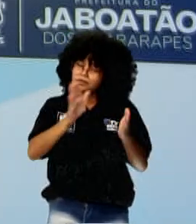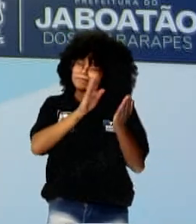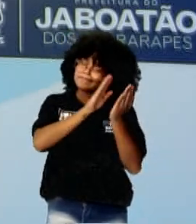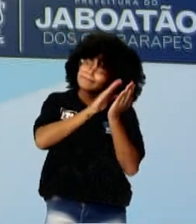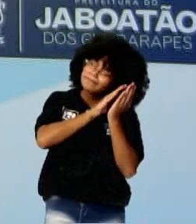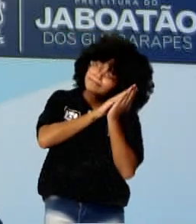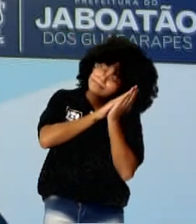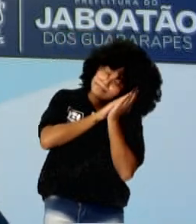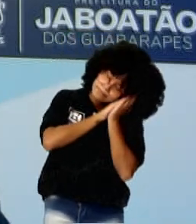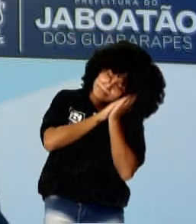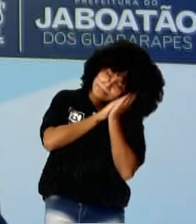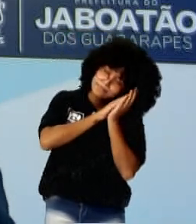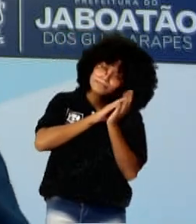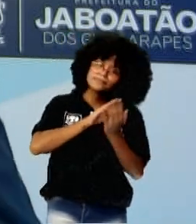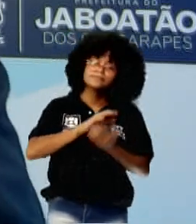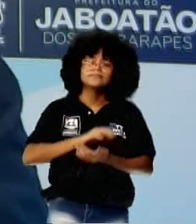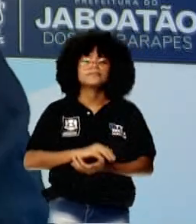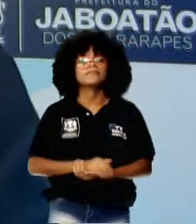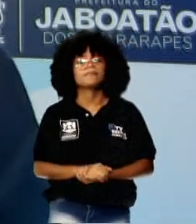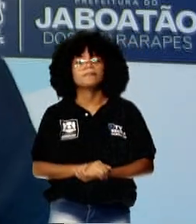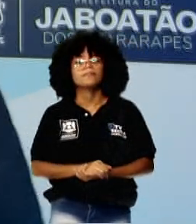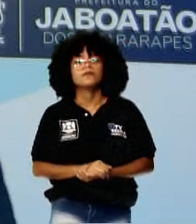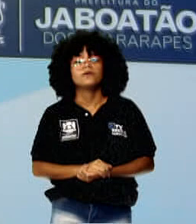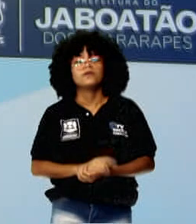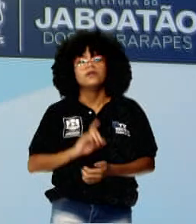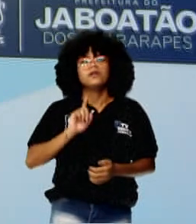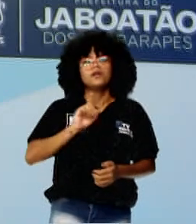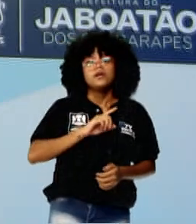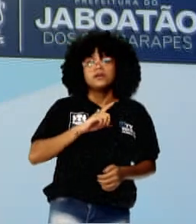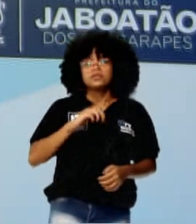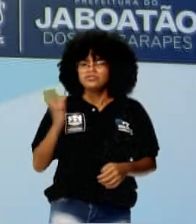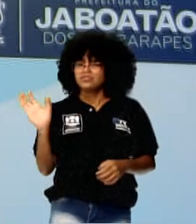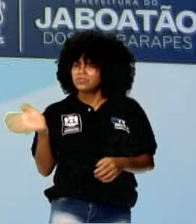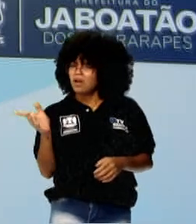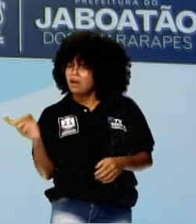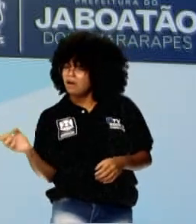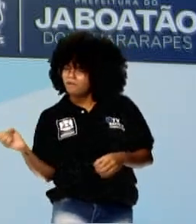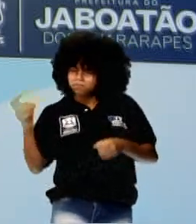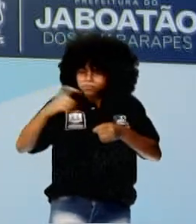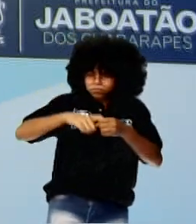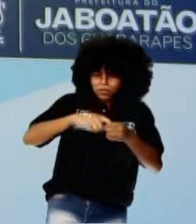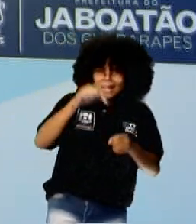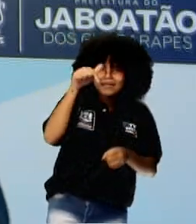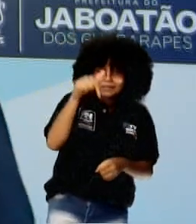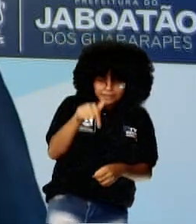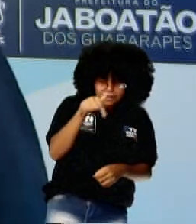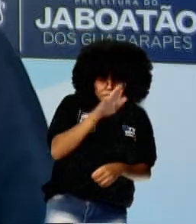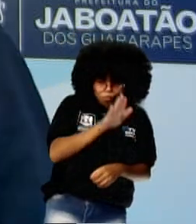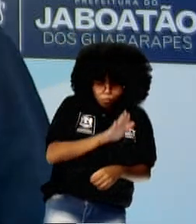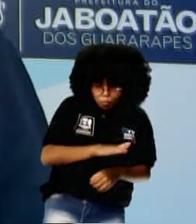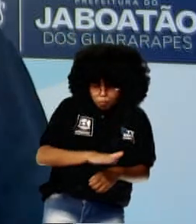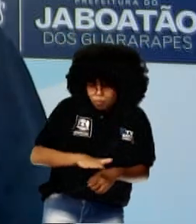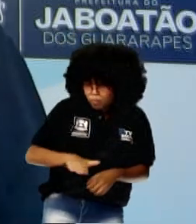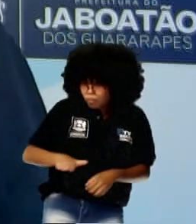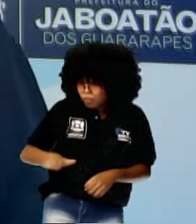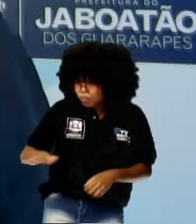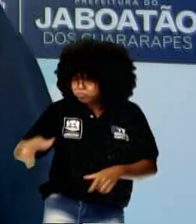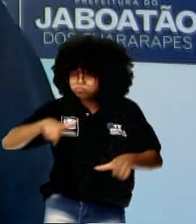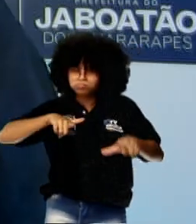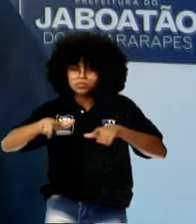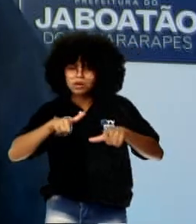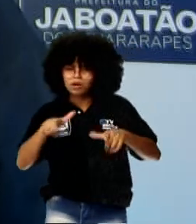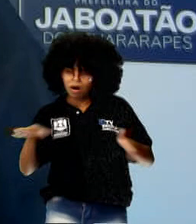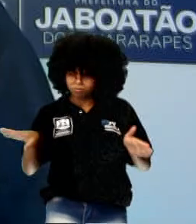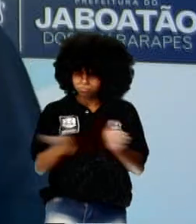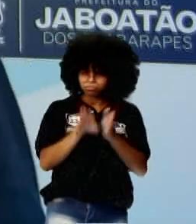e adormeceu. Enquanto isso, lá vinham os 7 anões do seu trabalho, lá nas minas. Assim que